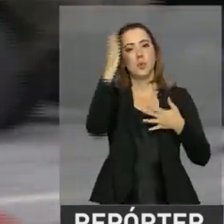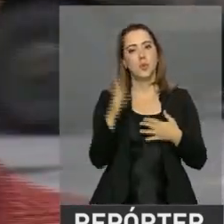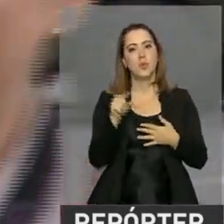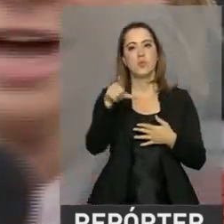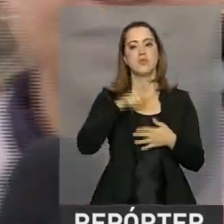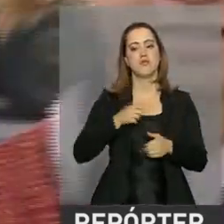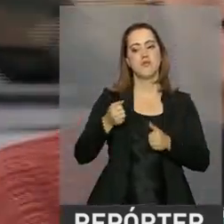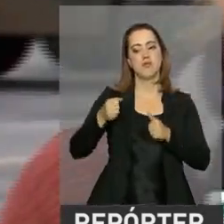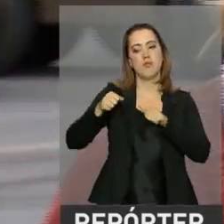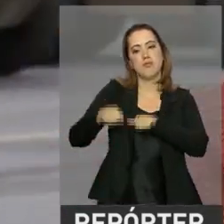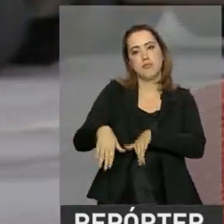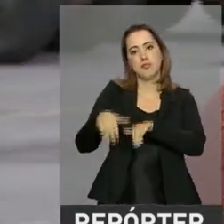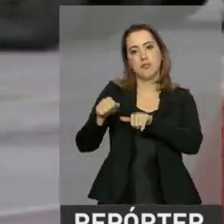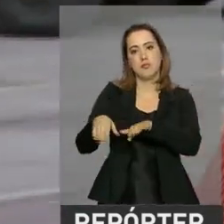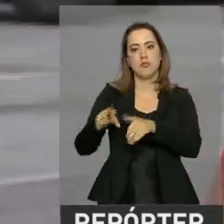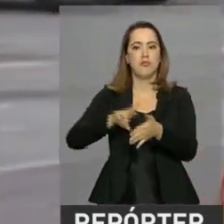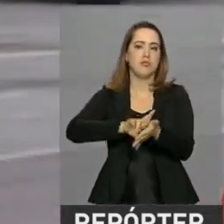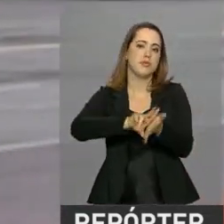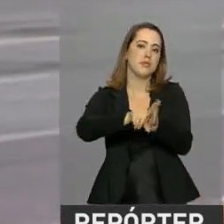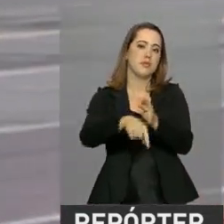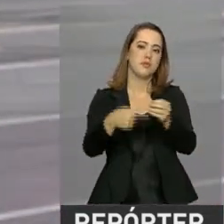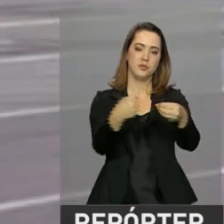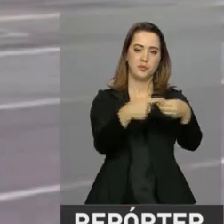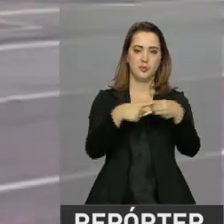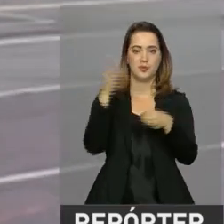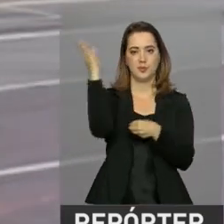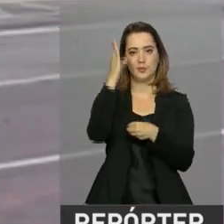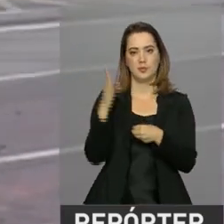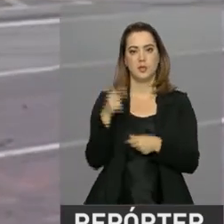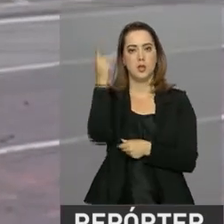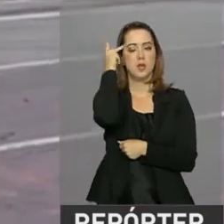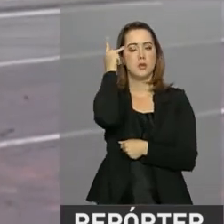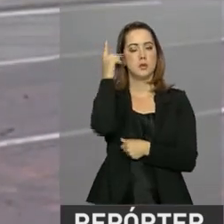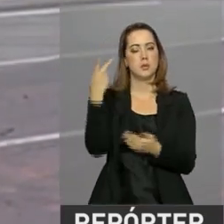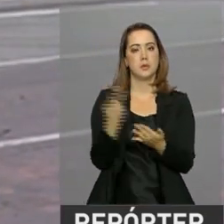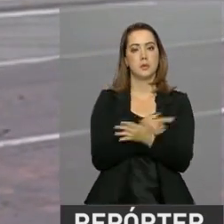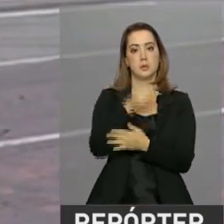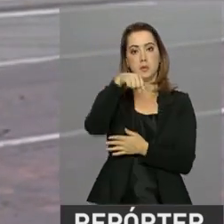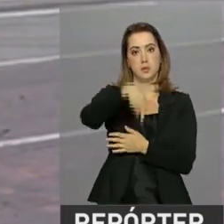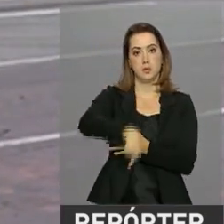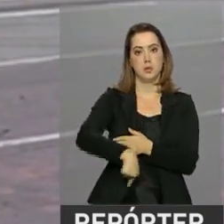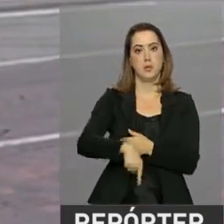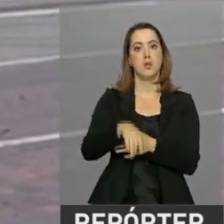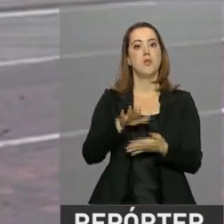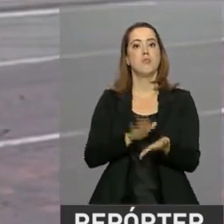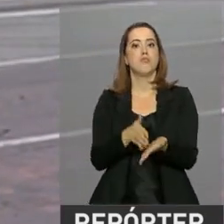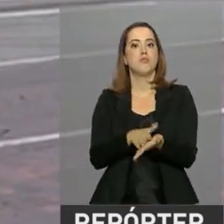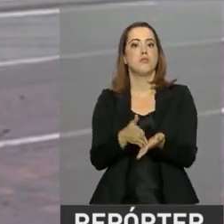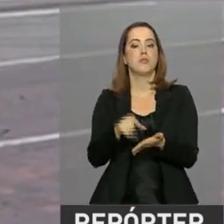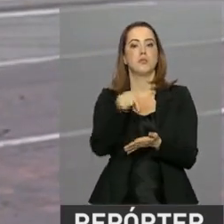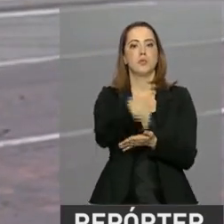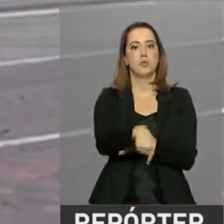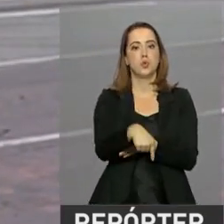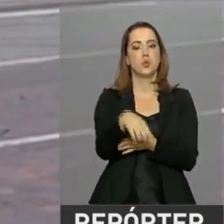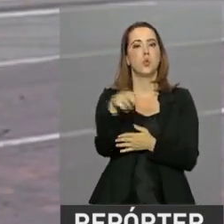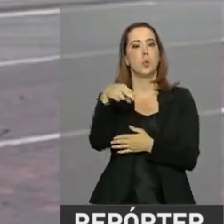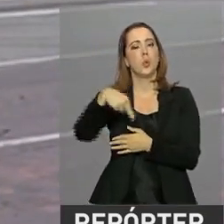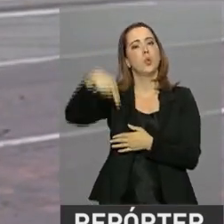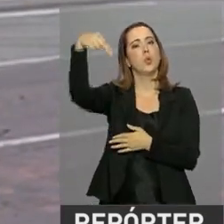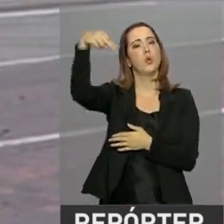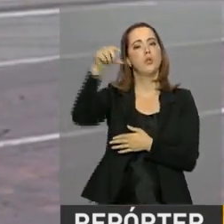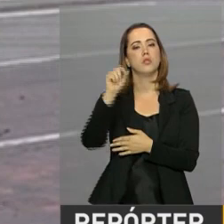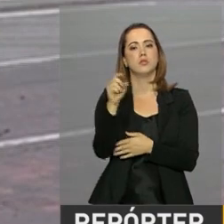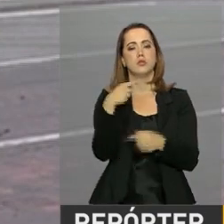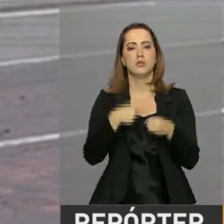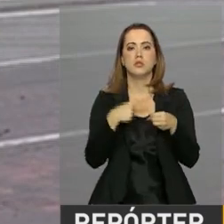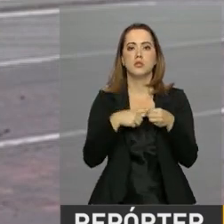desfile em várias cidades brasileiras em São Paulo a cerimônia acontece aqui no sambol dobi na zona norte da cidade a